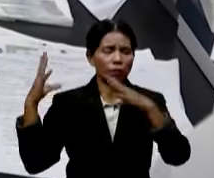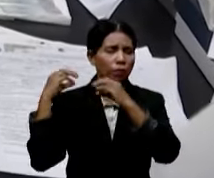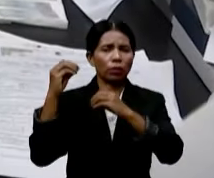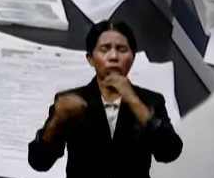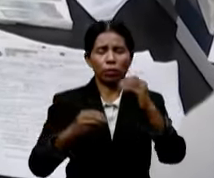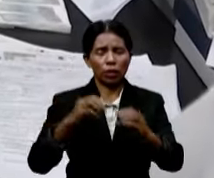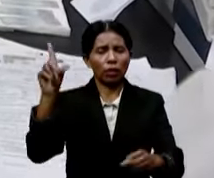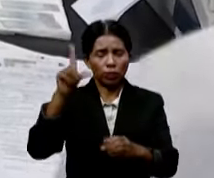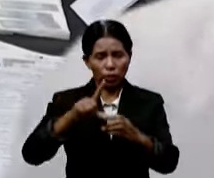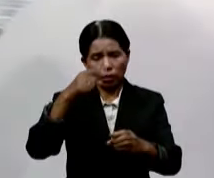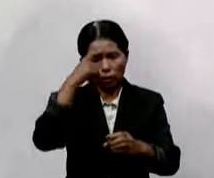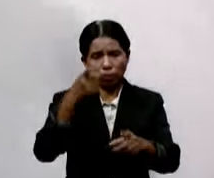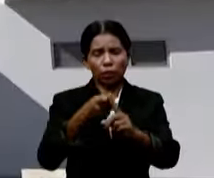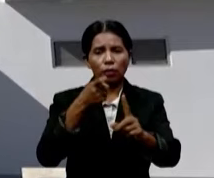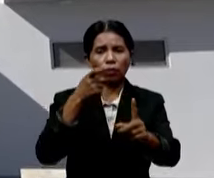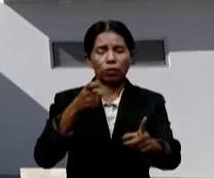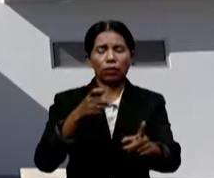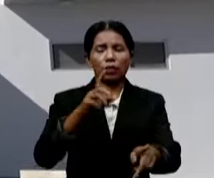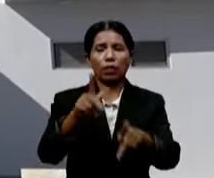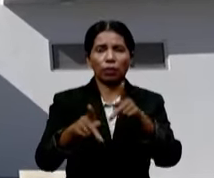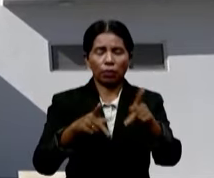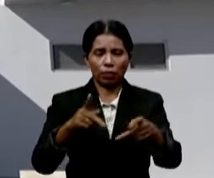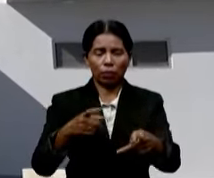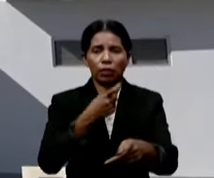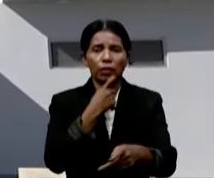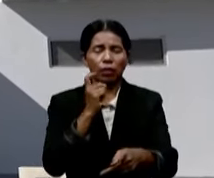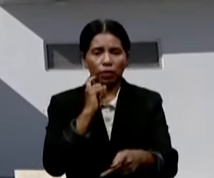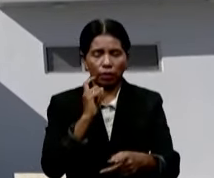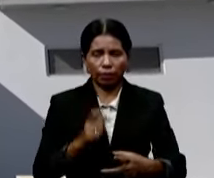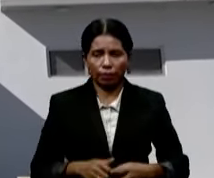laboratório, também mais UCI dentária. Santina de Jesus, Tomás Soares, Gemen.